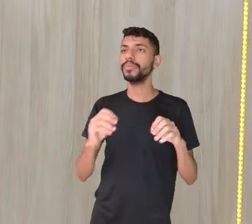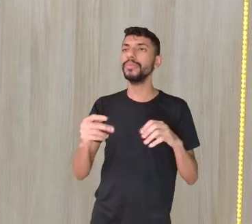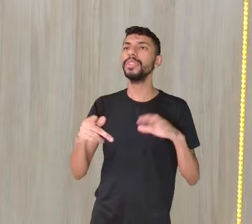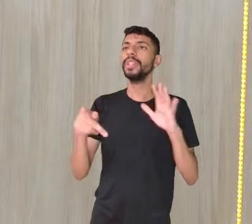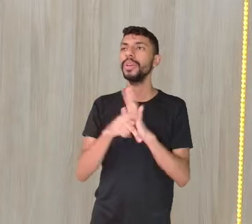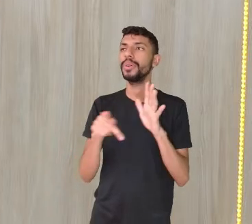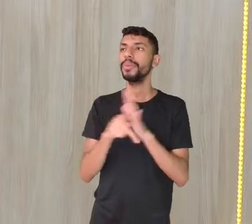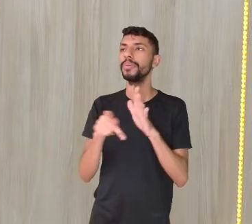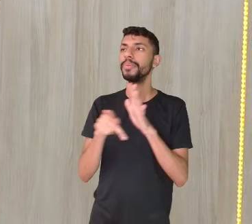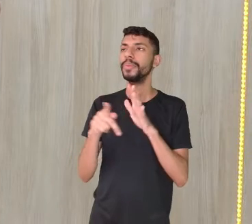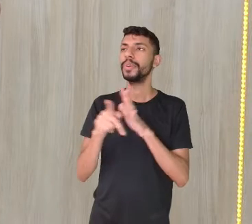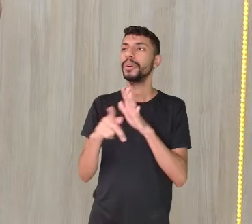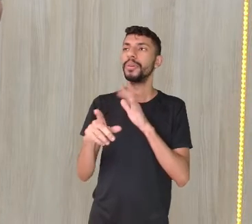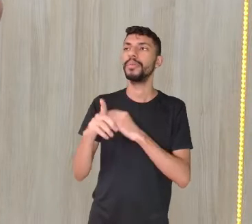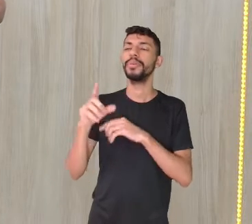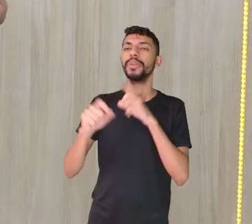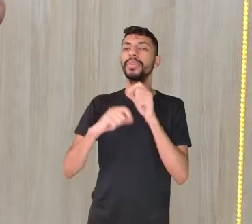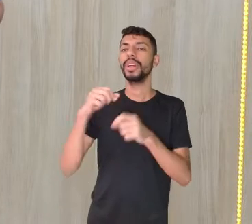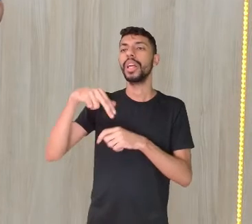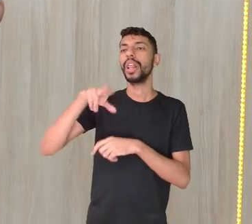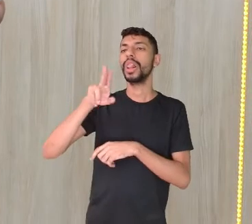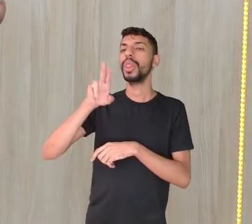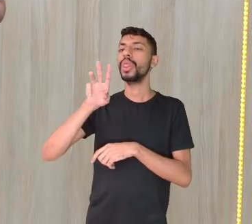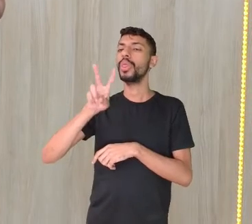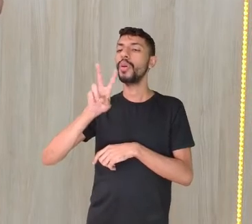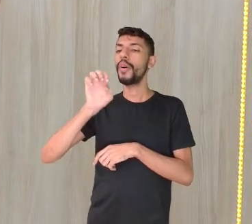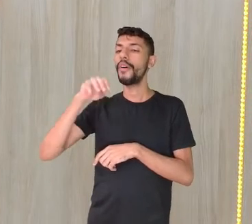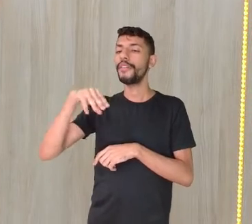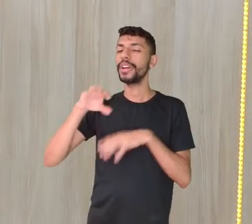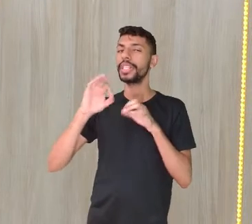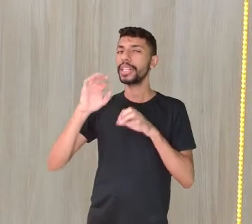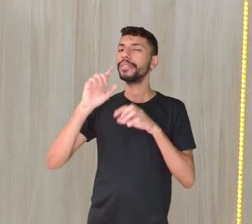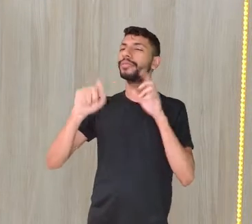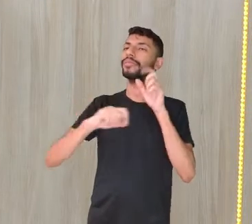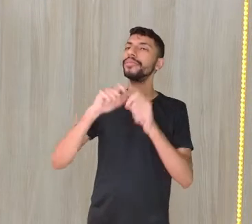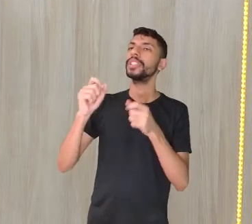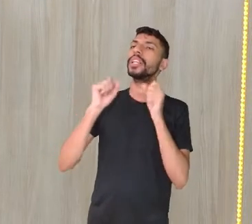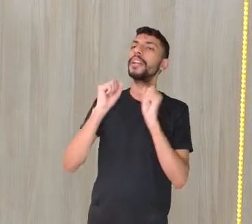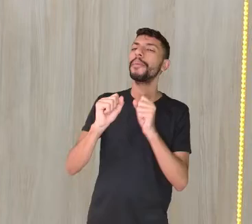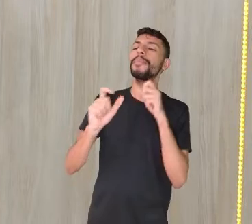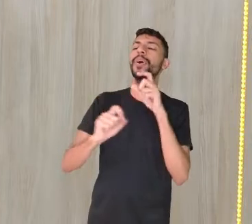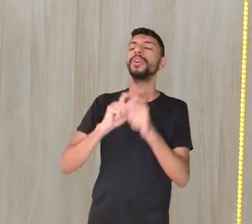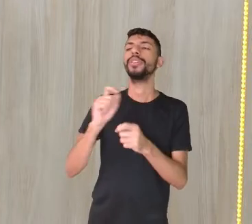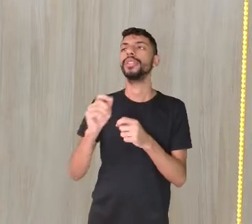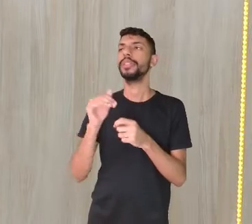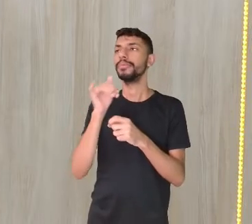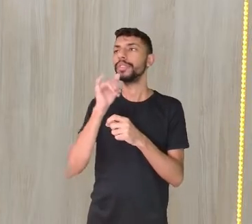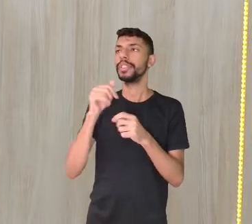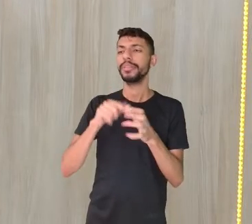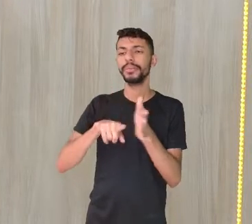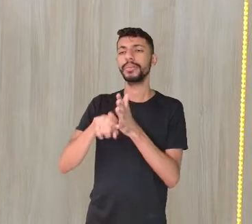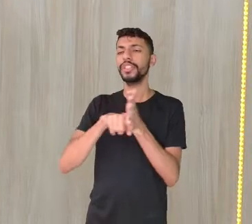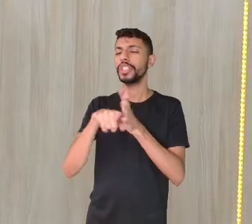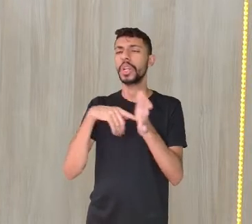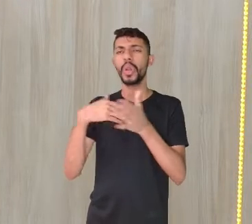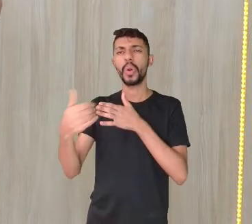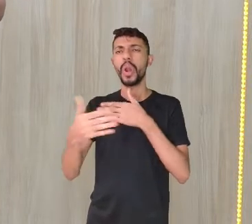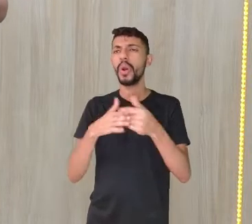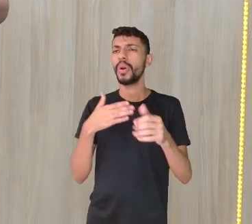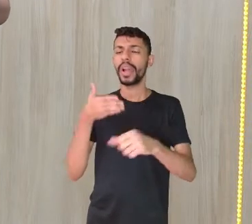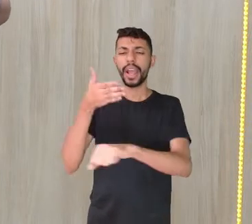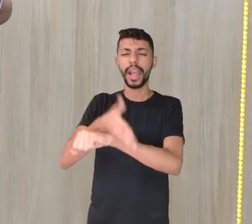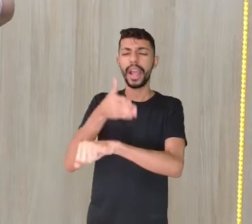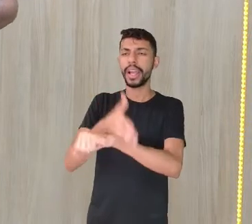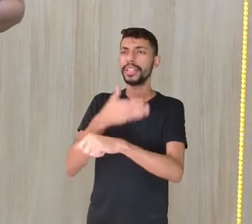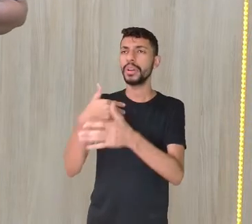nuvem, que daqui a pouco eu vou falar o que é nuvem. E eles vão poder acionar, qualquer médico vai poder acionar em qualquer lugar, até mesmo